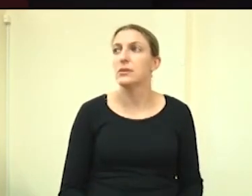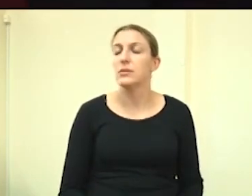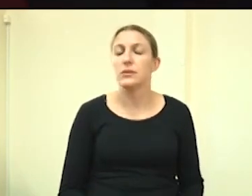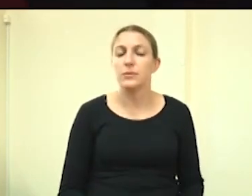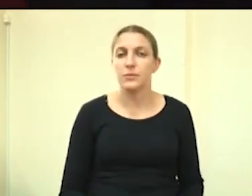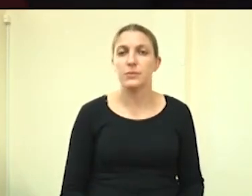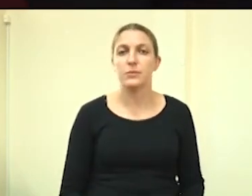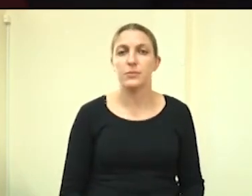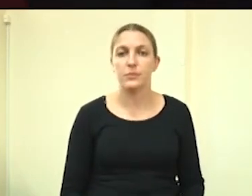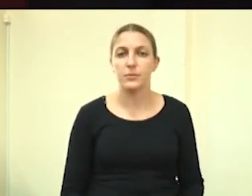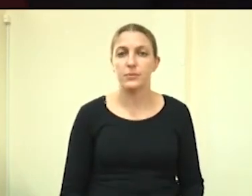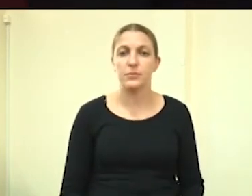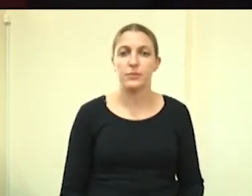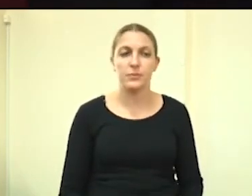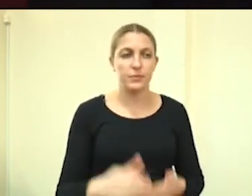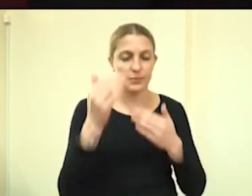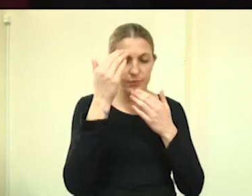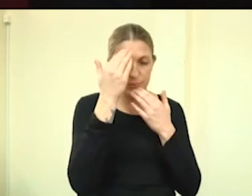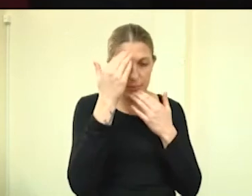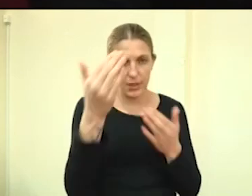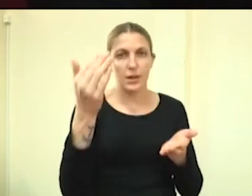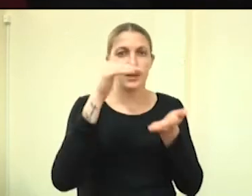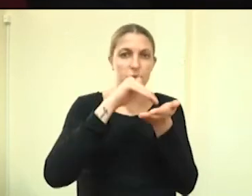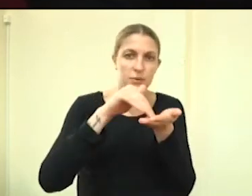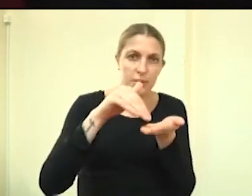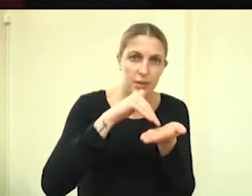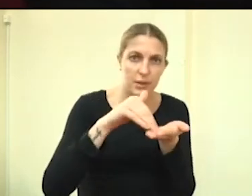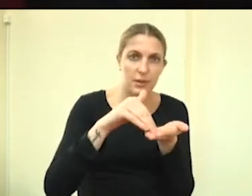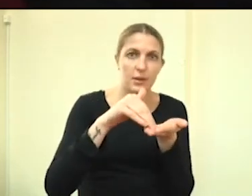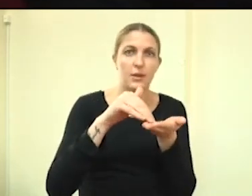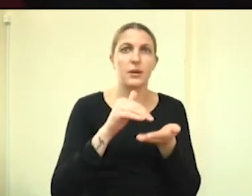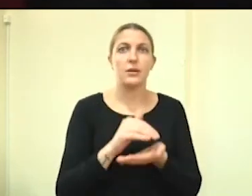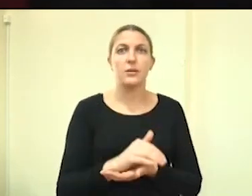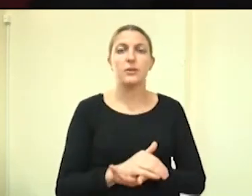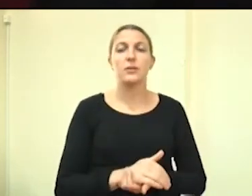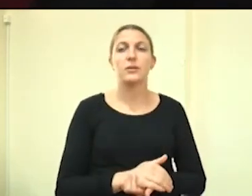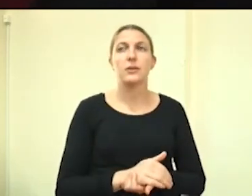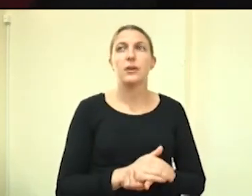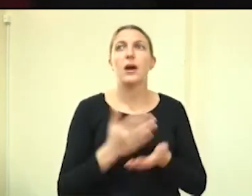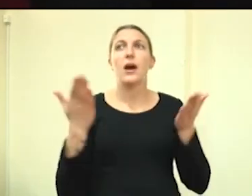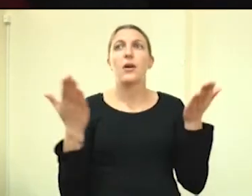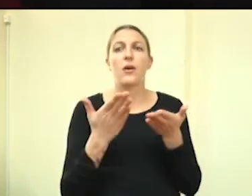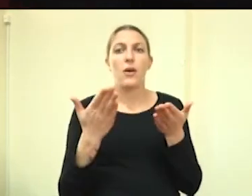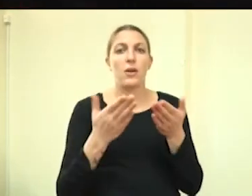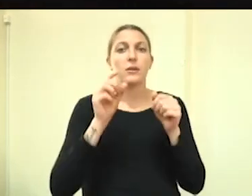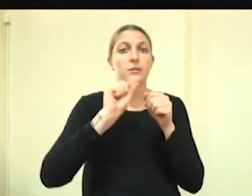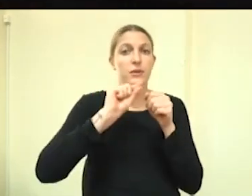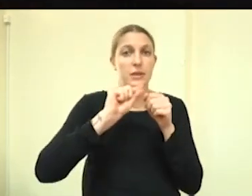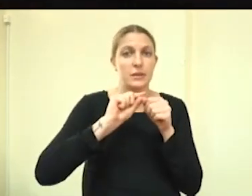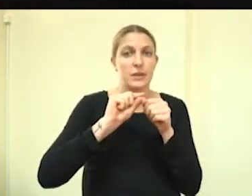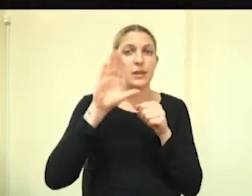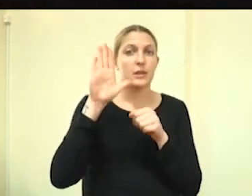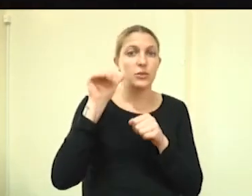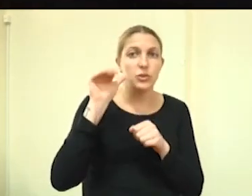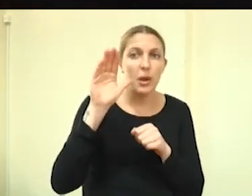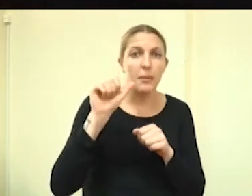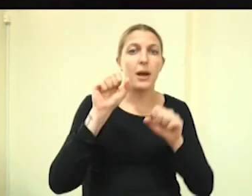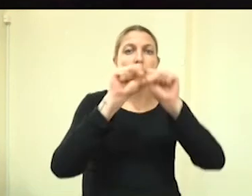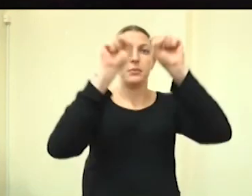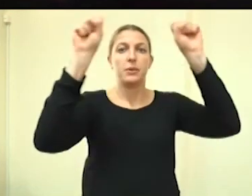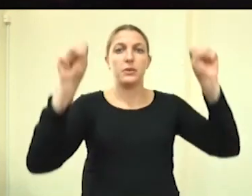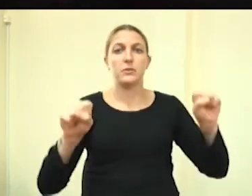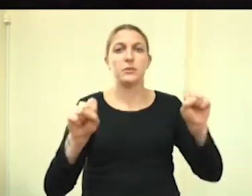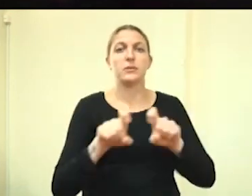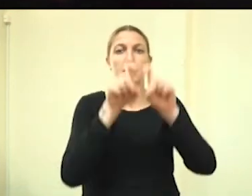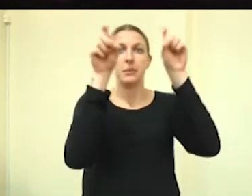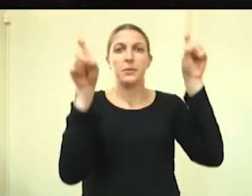Lido, senhor presidente. Obrigado, secretário. Vamos agora fazer a chamada pelo sistema eletrônico. Solicito